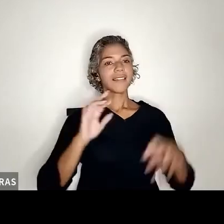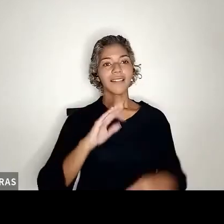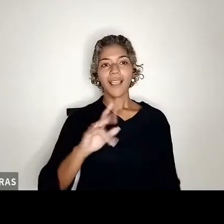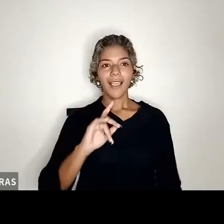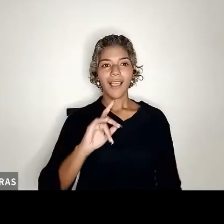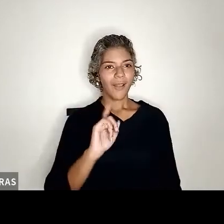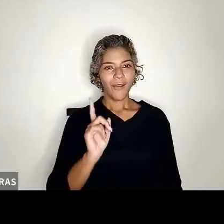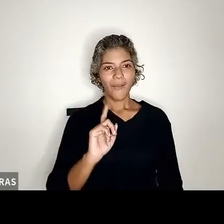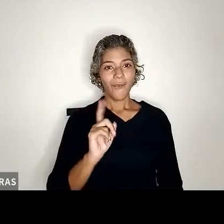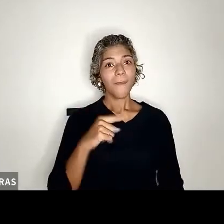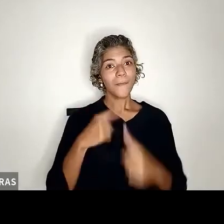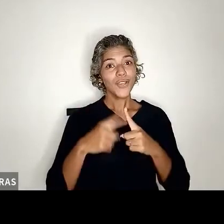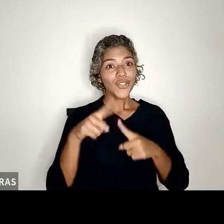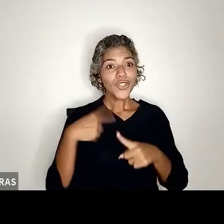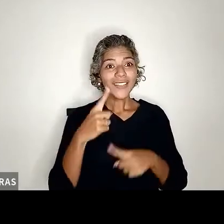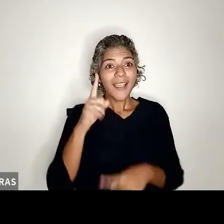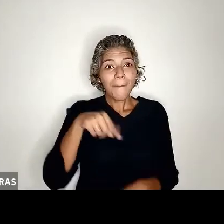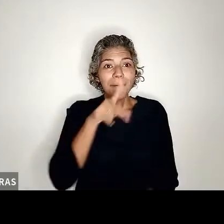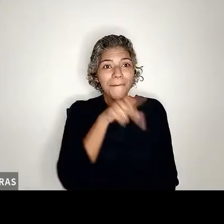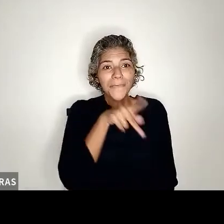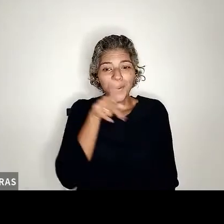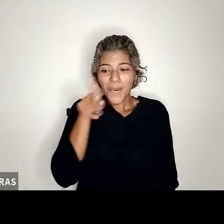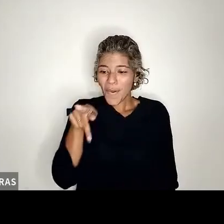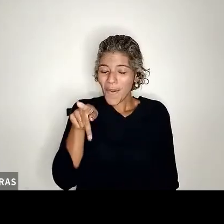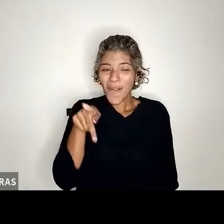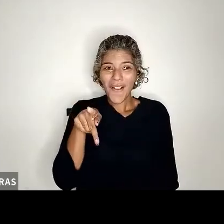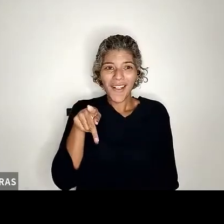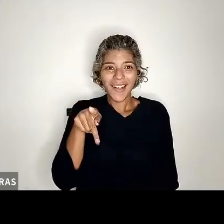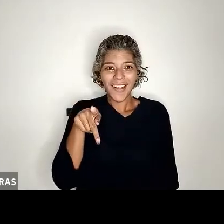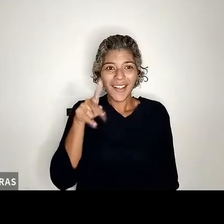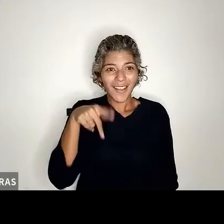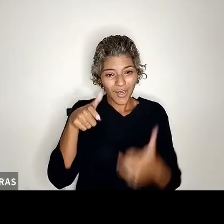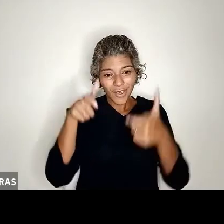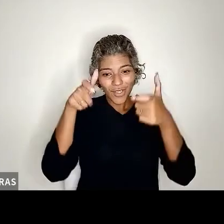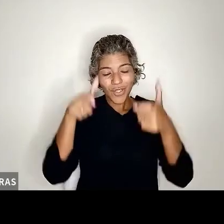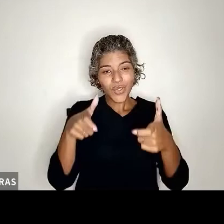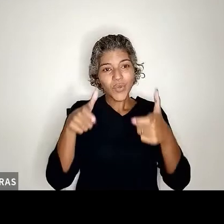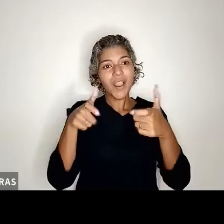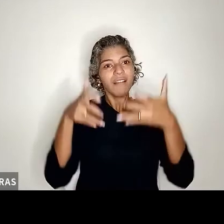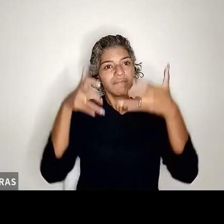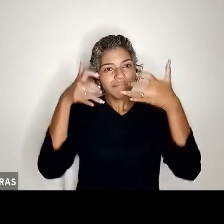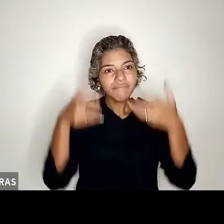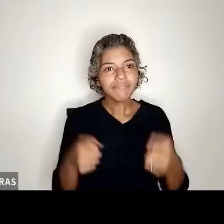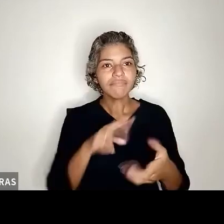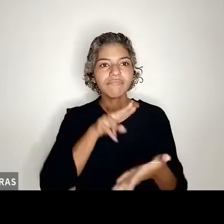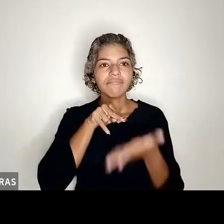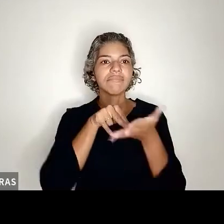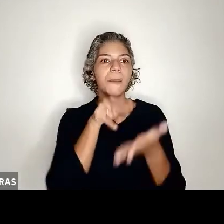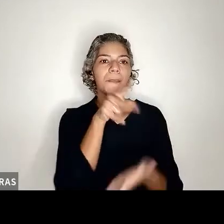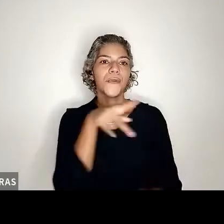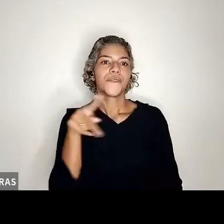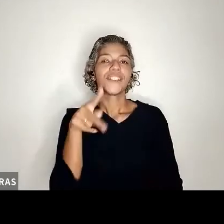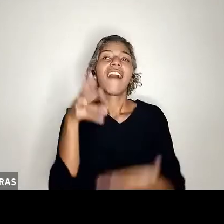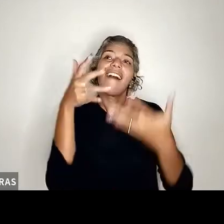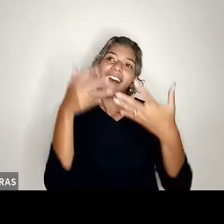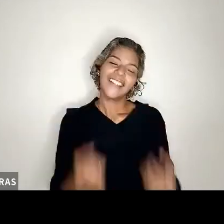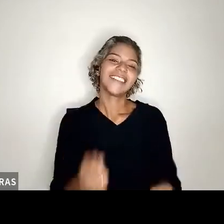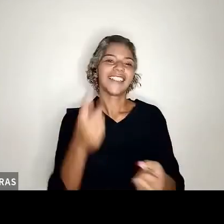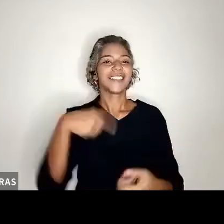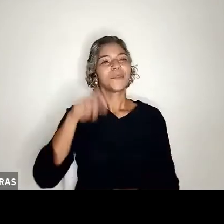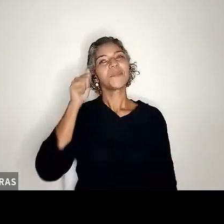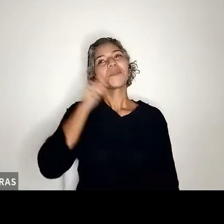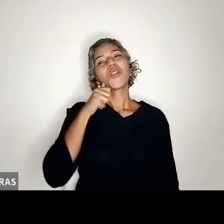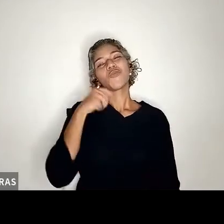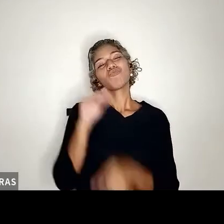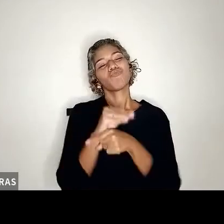somos professoras, mas esse é o único lugar que nos deixam ocupar. Como professora, se cuida das crianças, se cuida